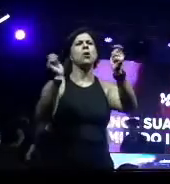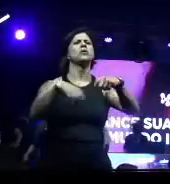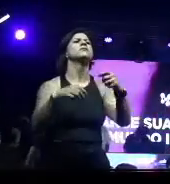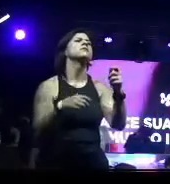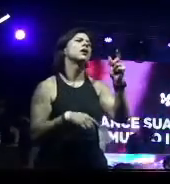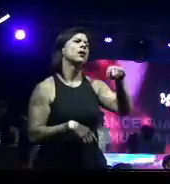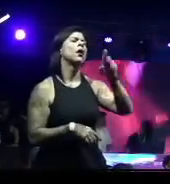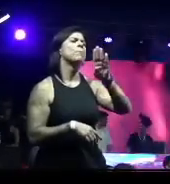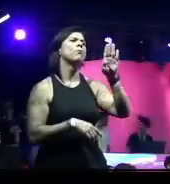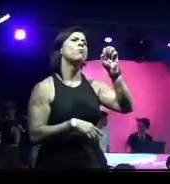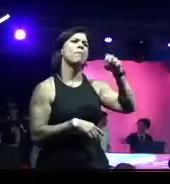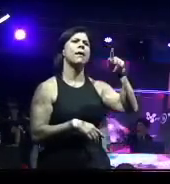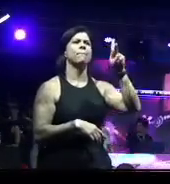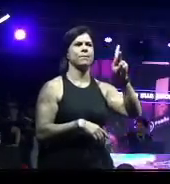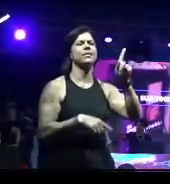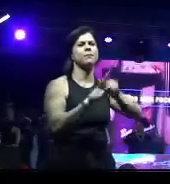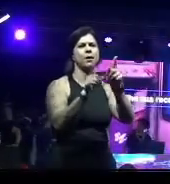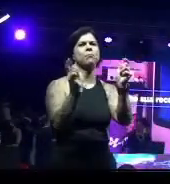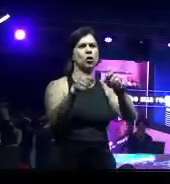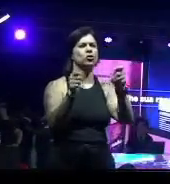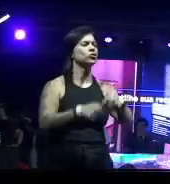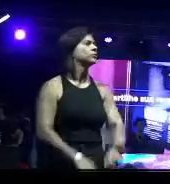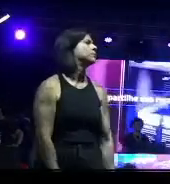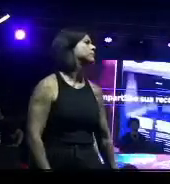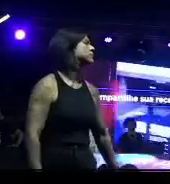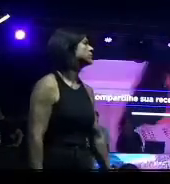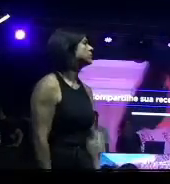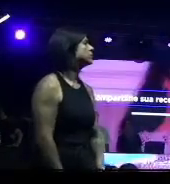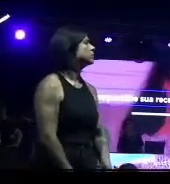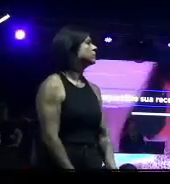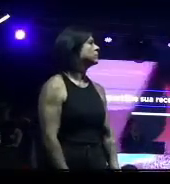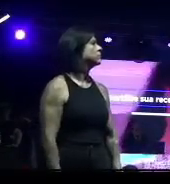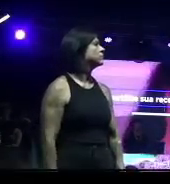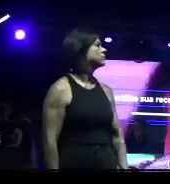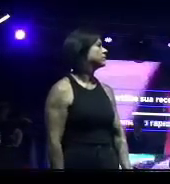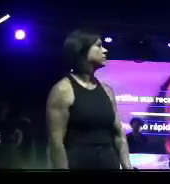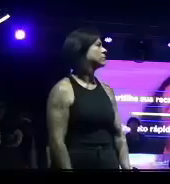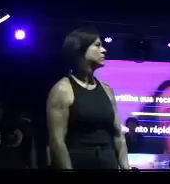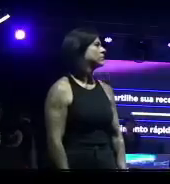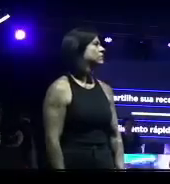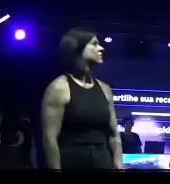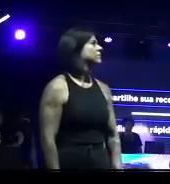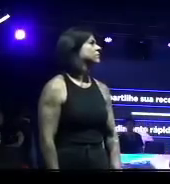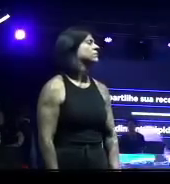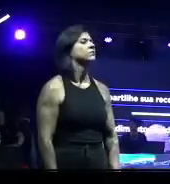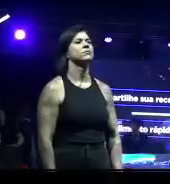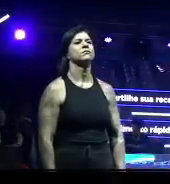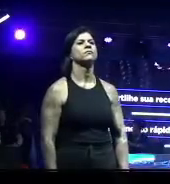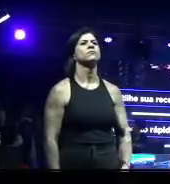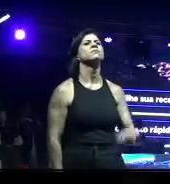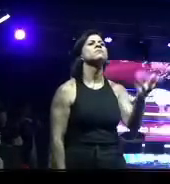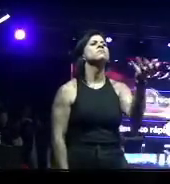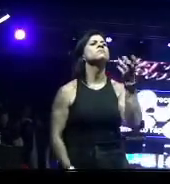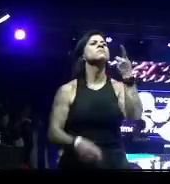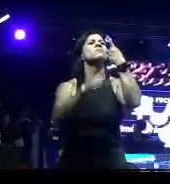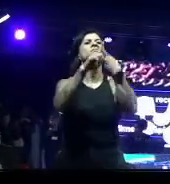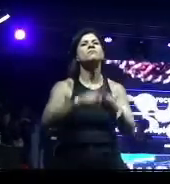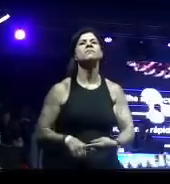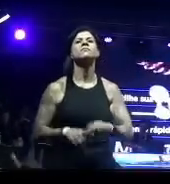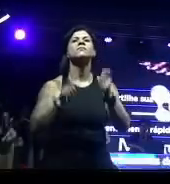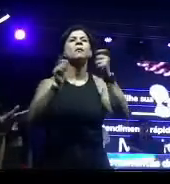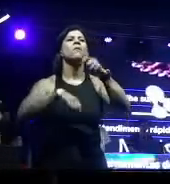cria. Bom bebe de cria. A gastação da prometida. Eu começo. Quem quer batalha boa grita